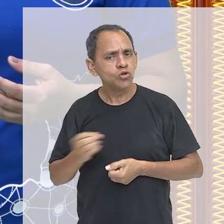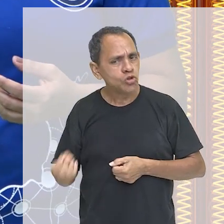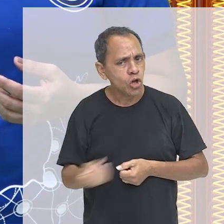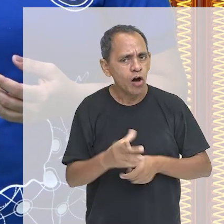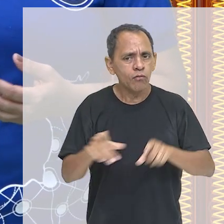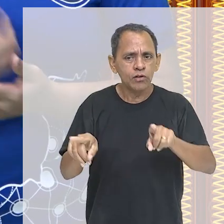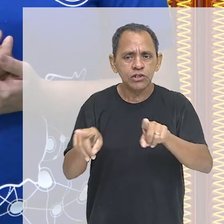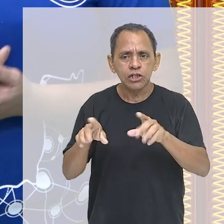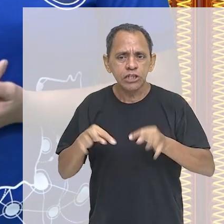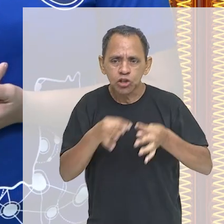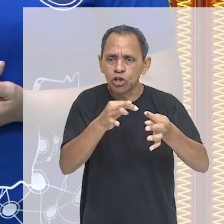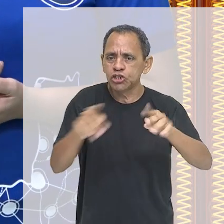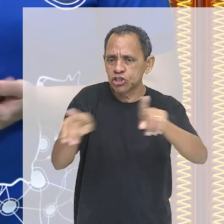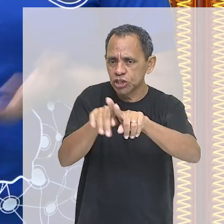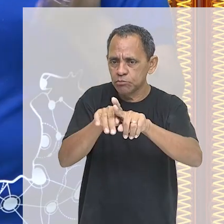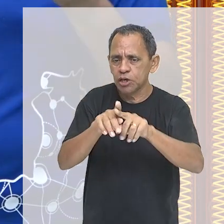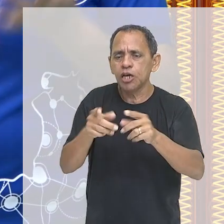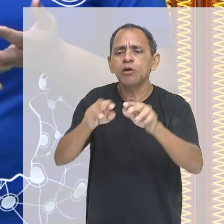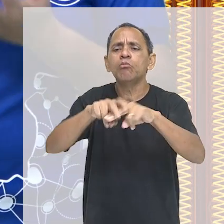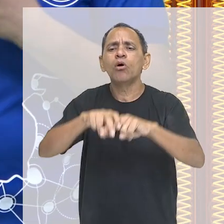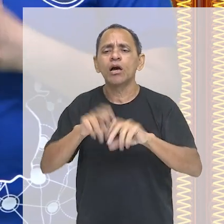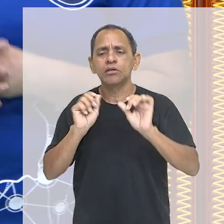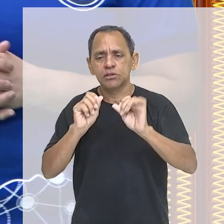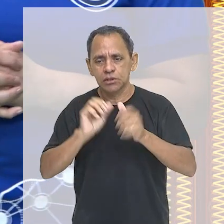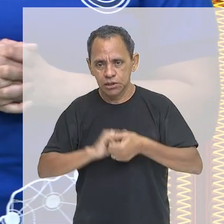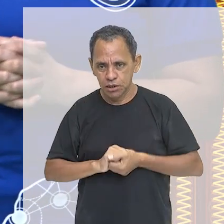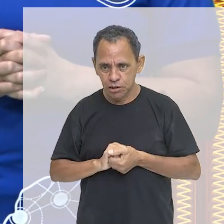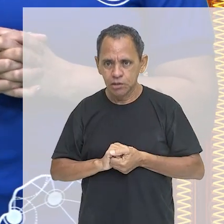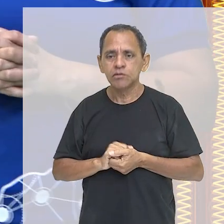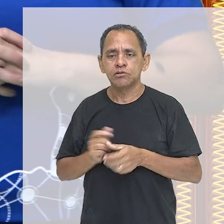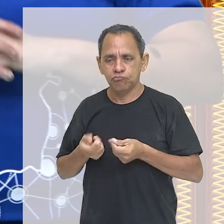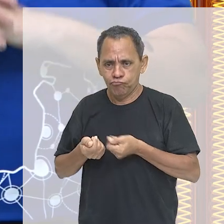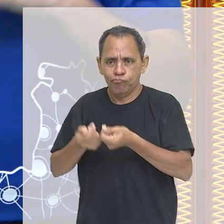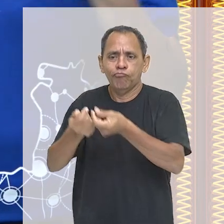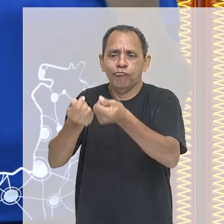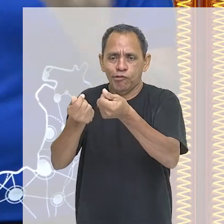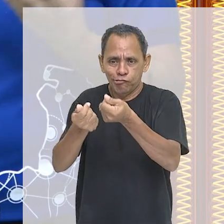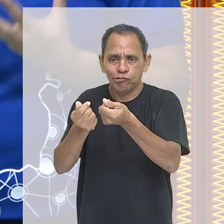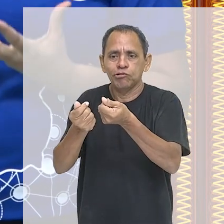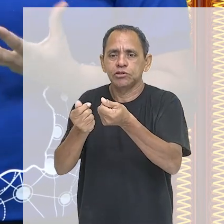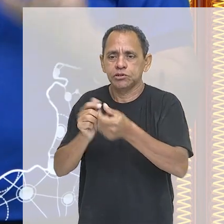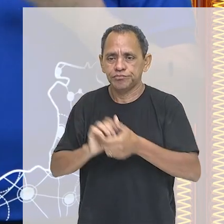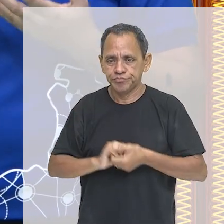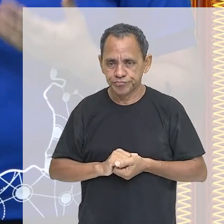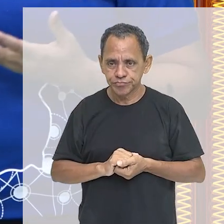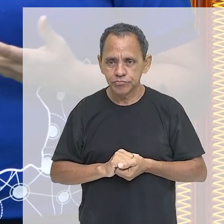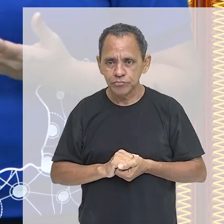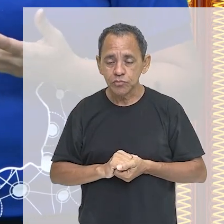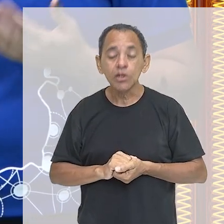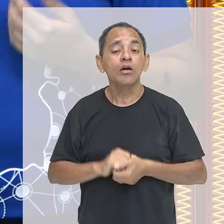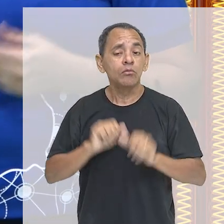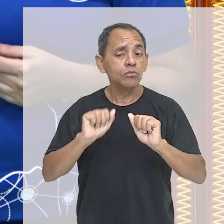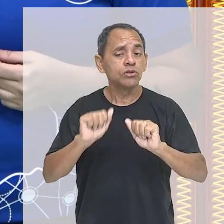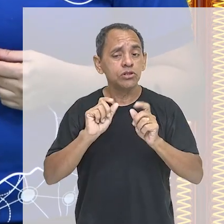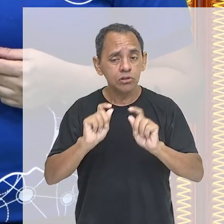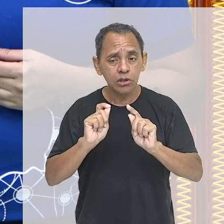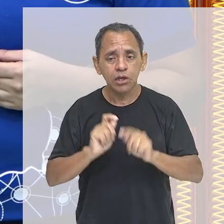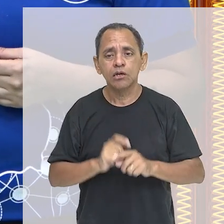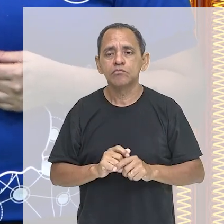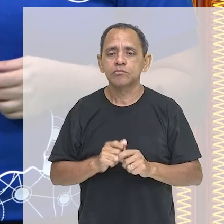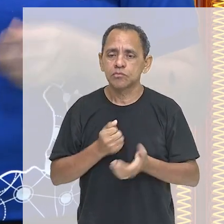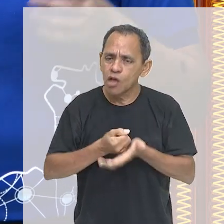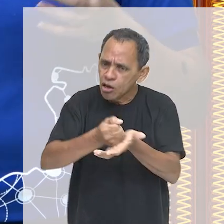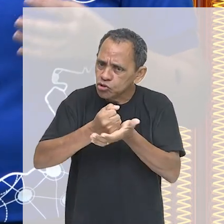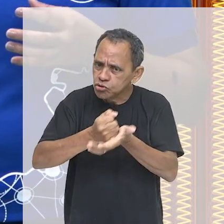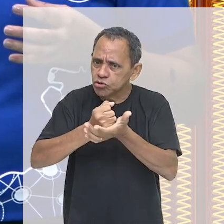por custos elevados aí desses determinados produtos que poderia estar ajudando cada vez mais ali o pequeno